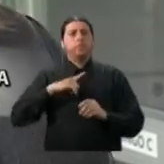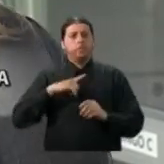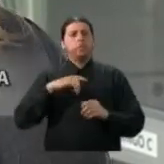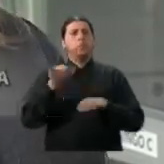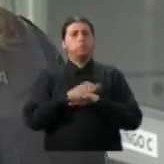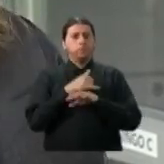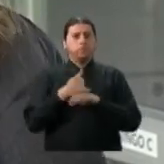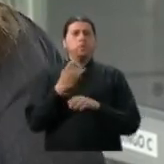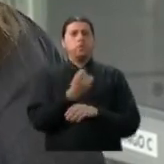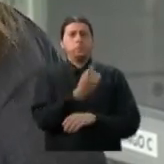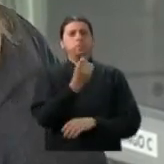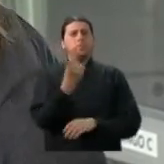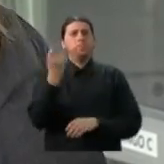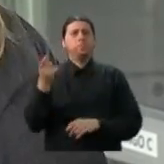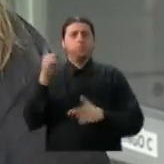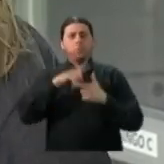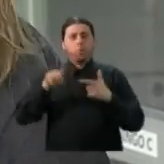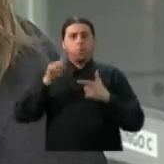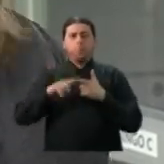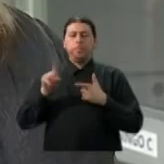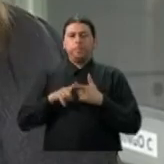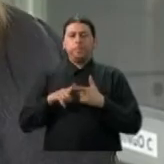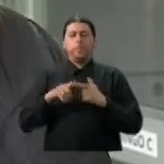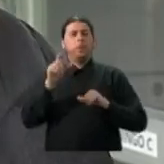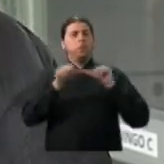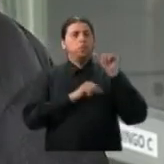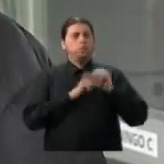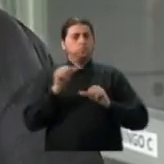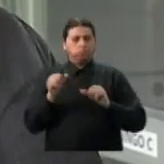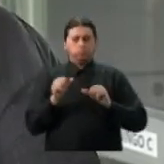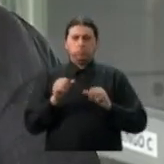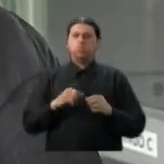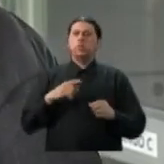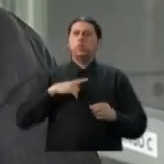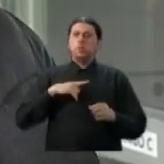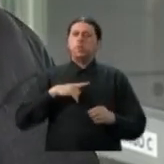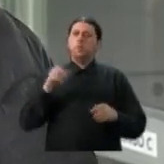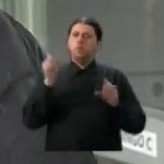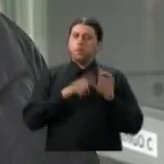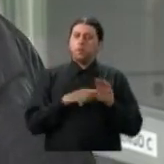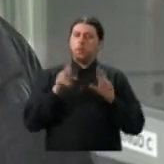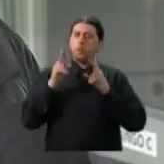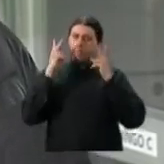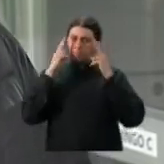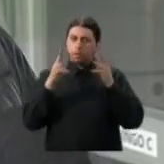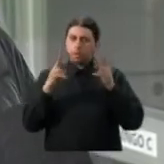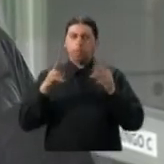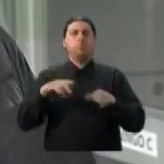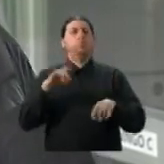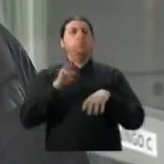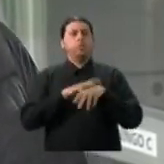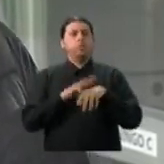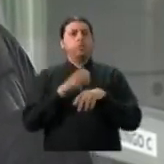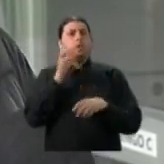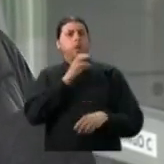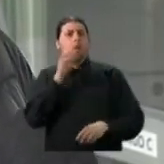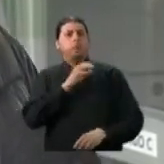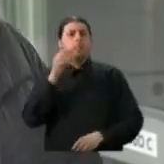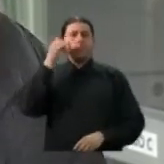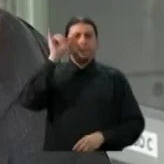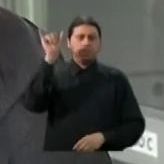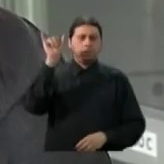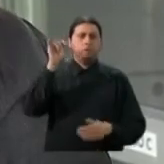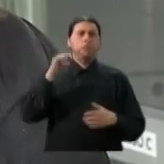que ocorreram. Todos foram revertidos, todas as crianças foram atendidas em momento hábil e adequado e